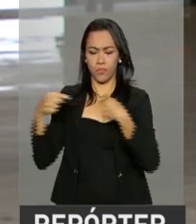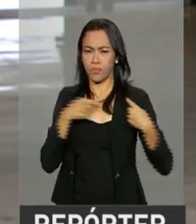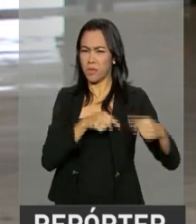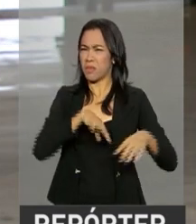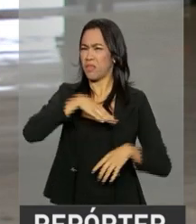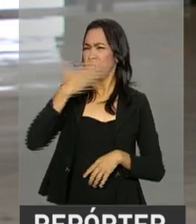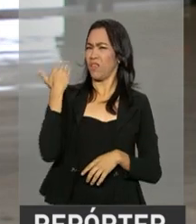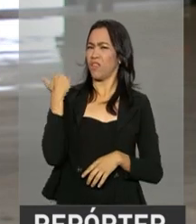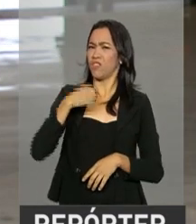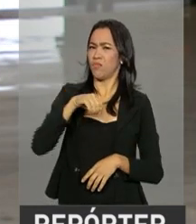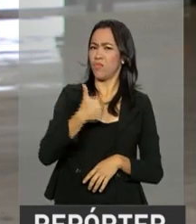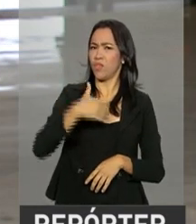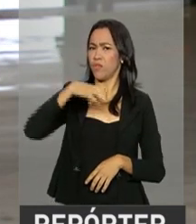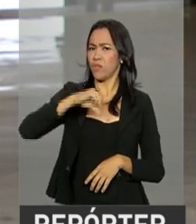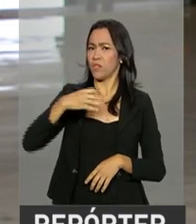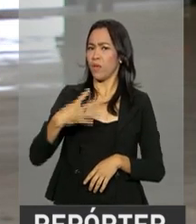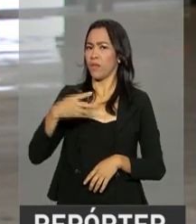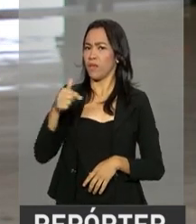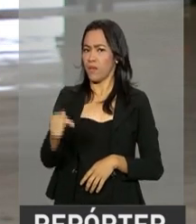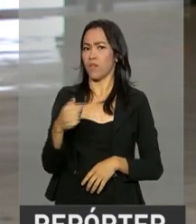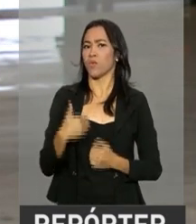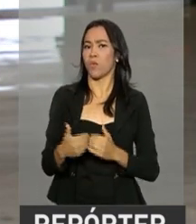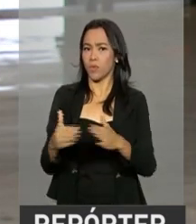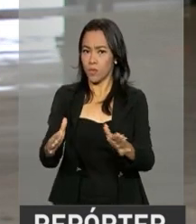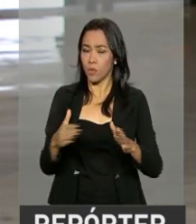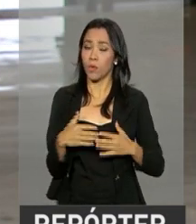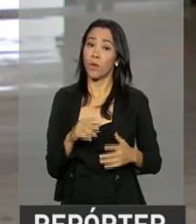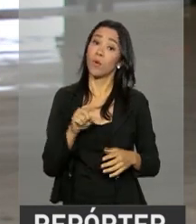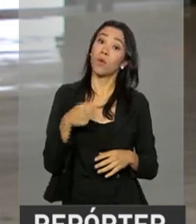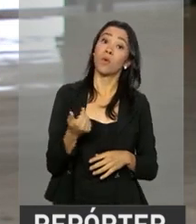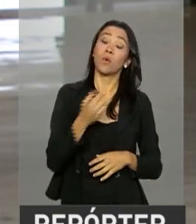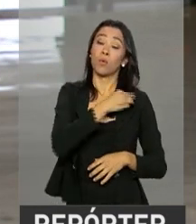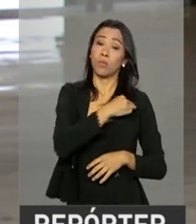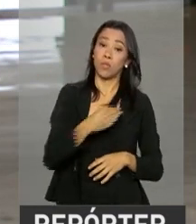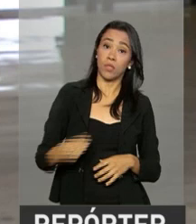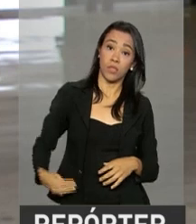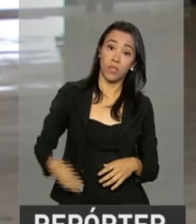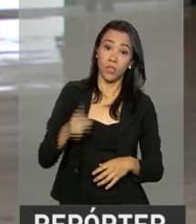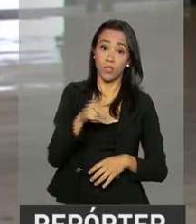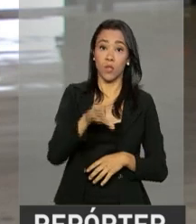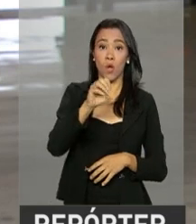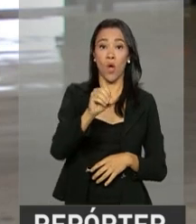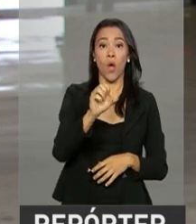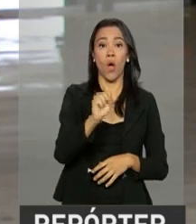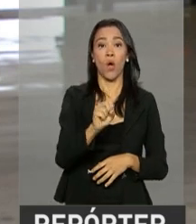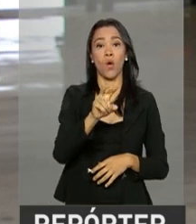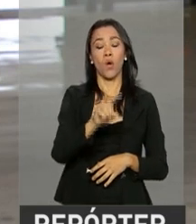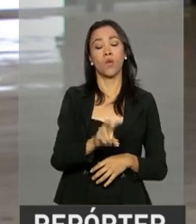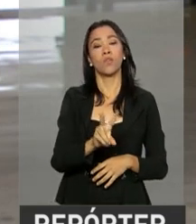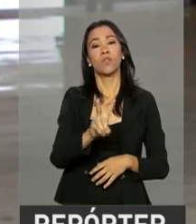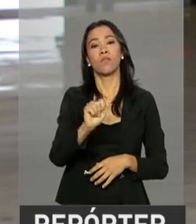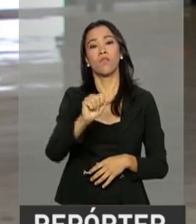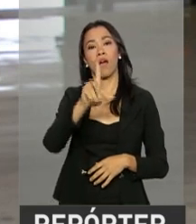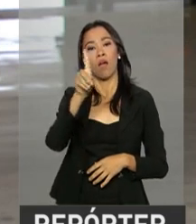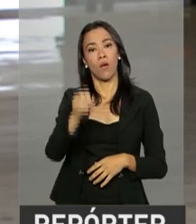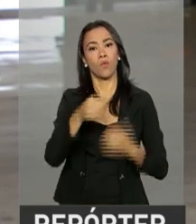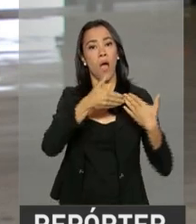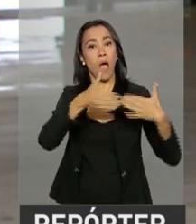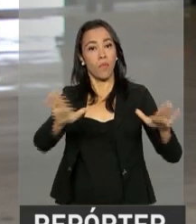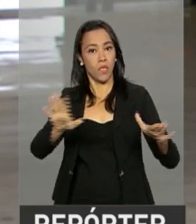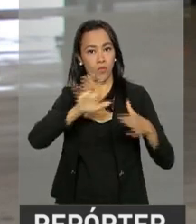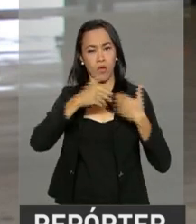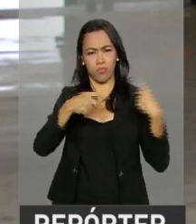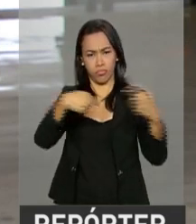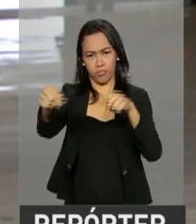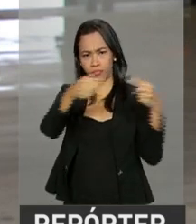1945 7 quando o então Diplomata e Ministro das relações exteriores Osvaldo Aranha ah abriu os debates na